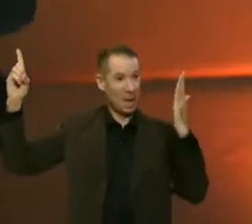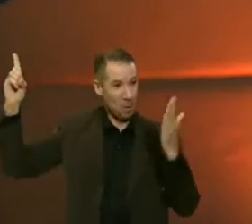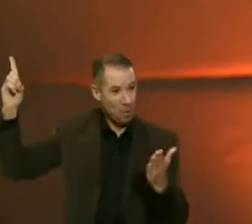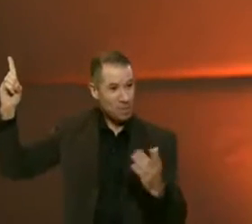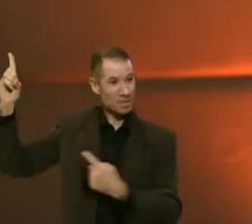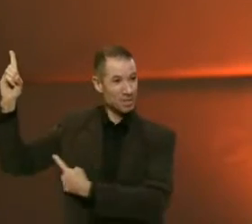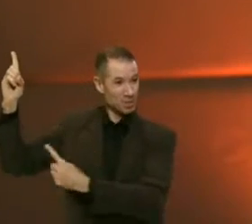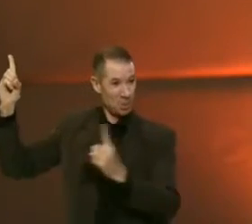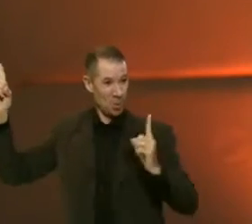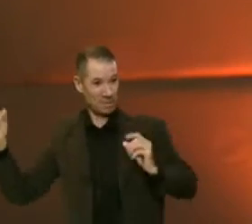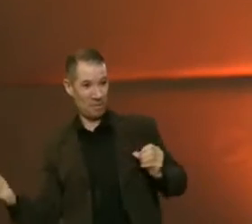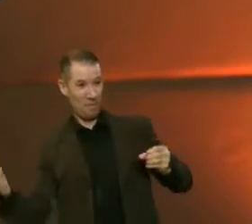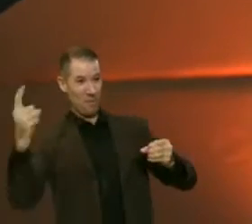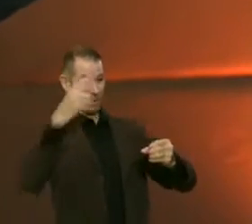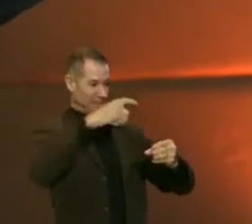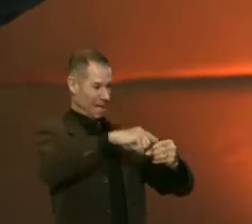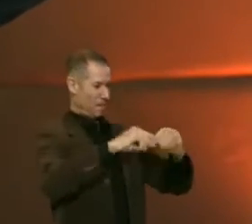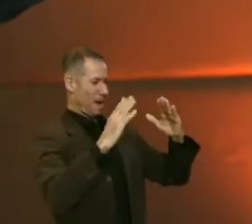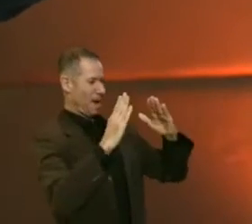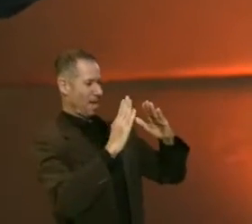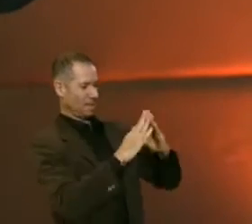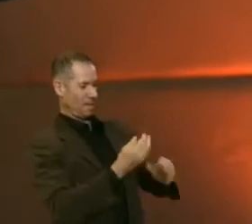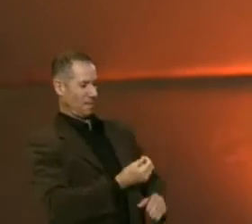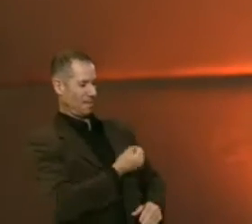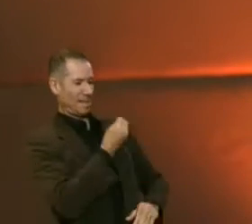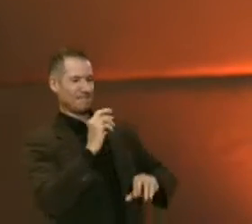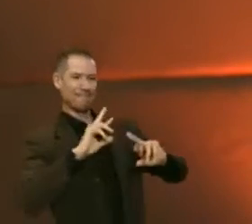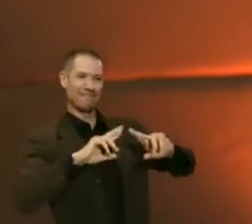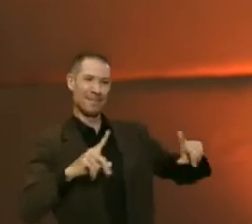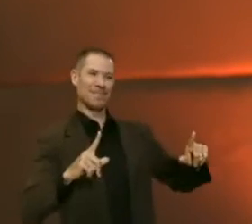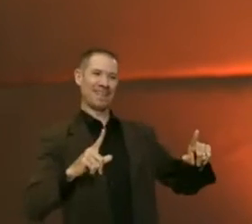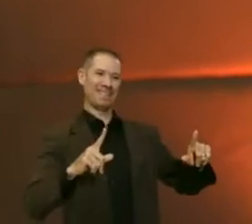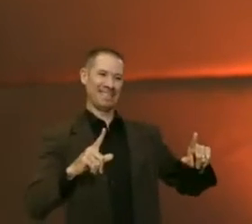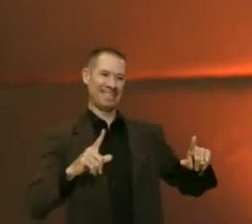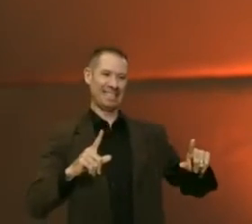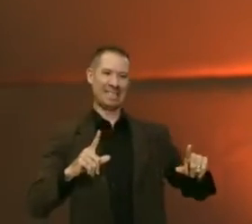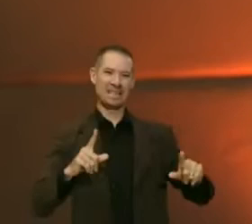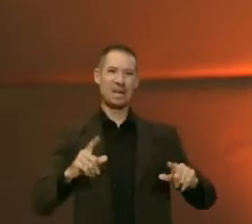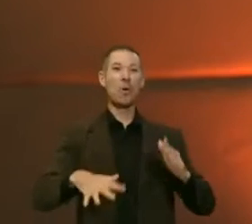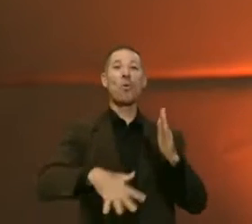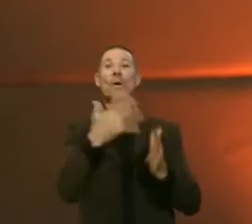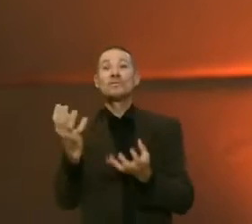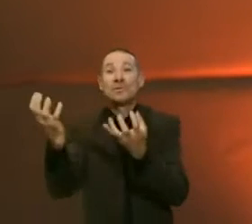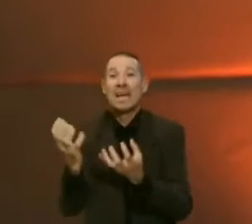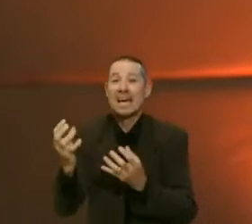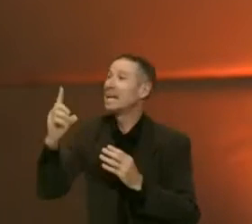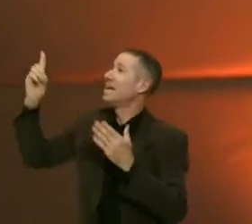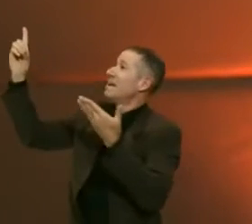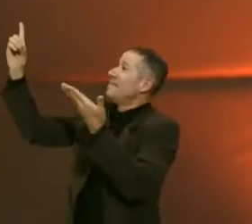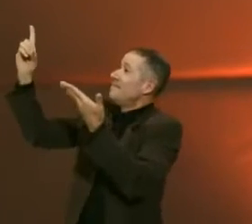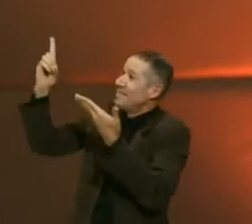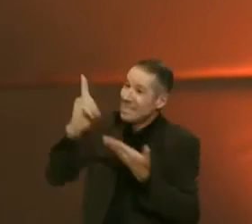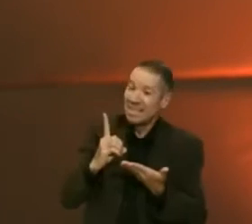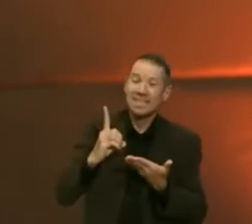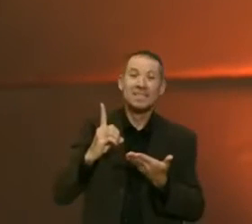nós vamos voltar para casa diferentes. Quantos querem clamar pela visitação de Deus?